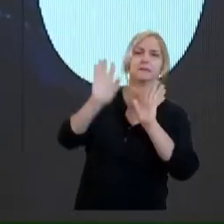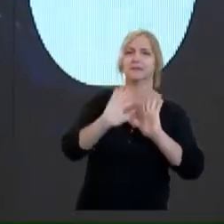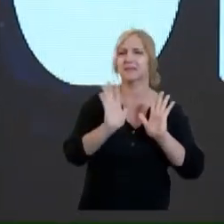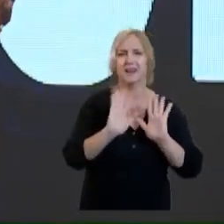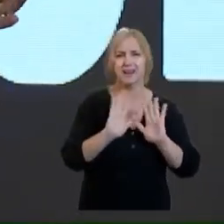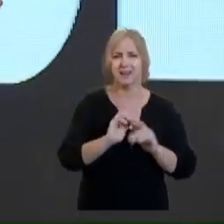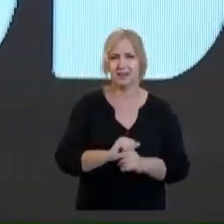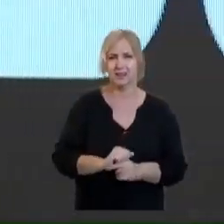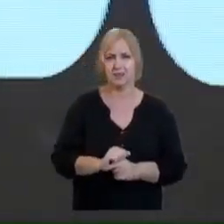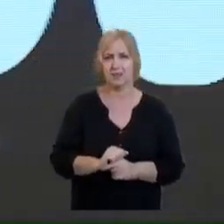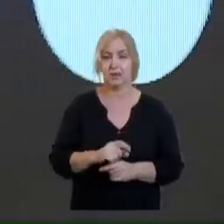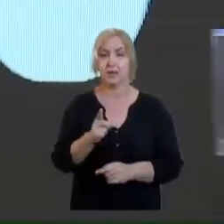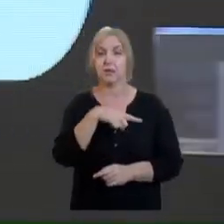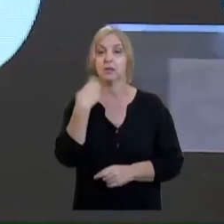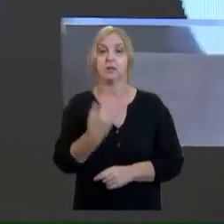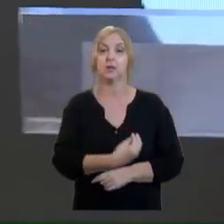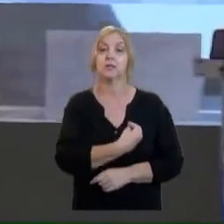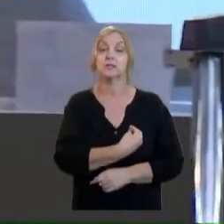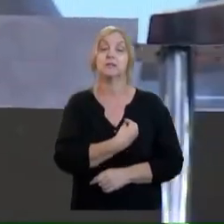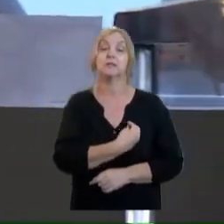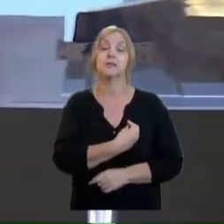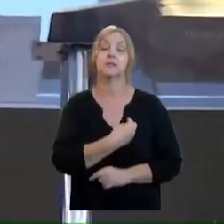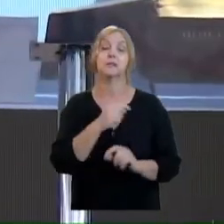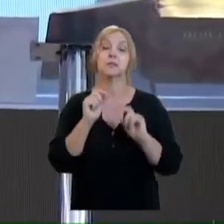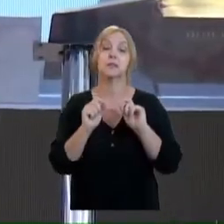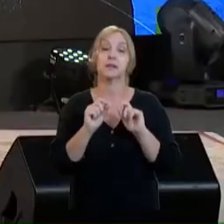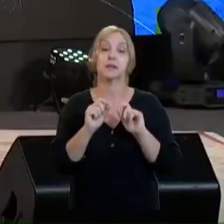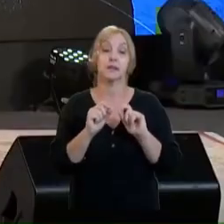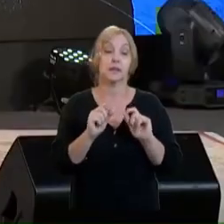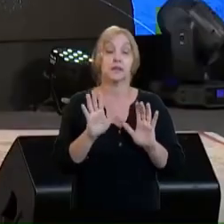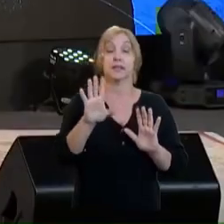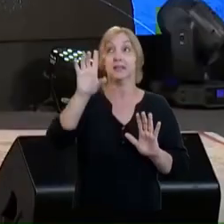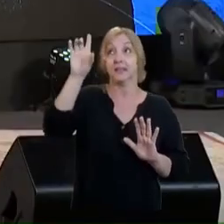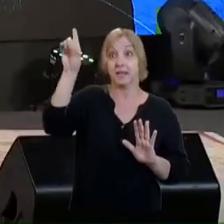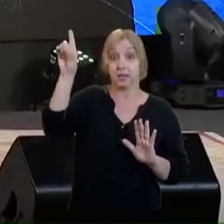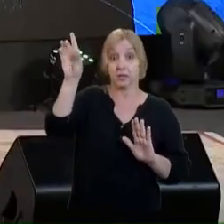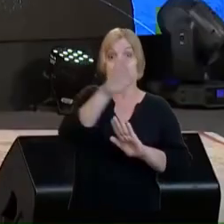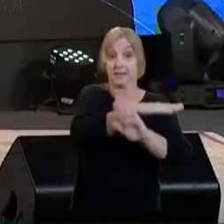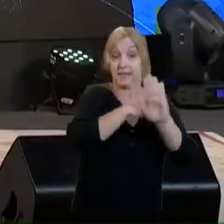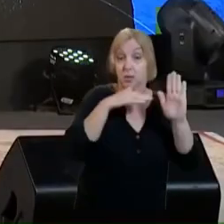nosso chamado é vivermos isso aqui. Ou Ele é tudo para mim,